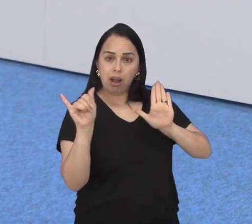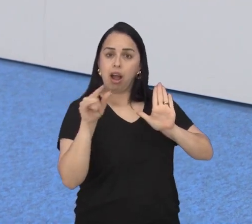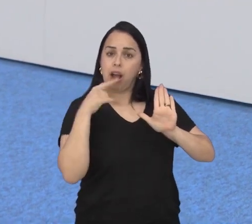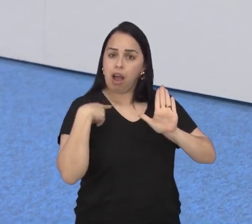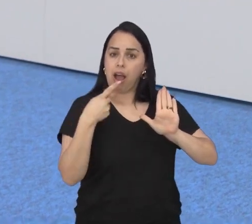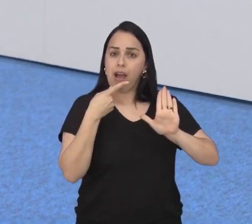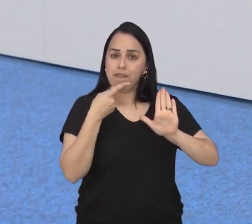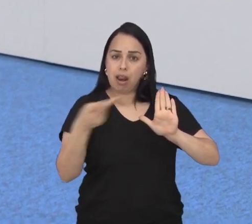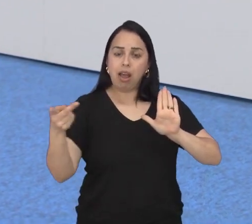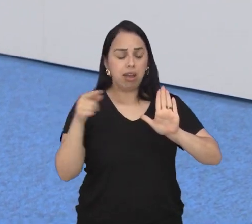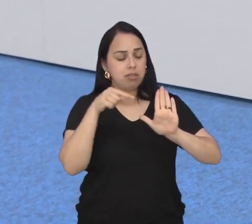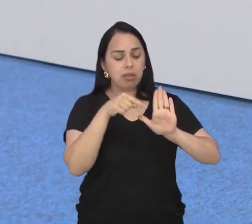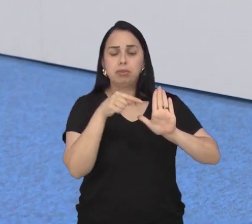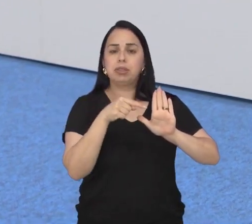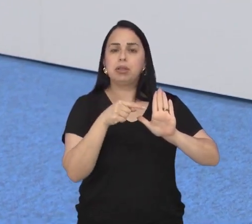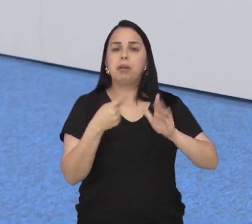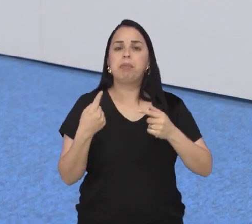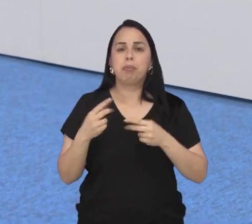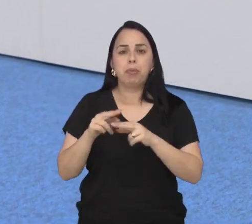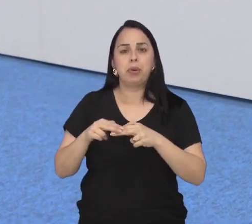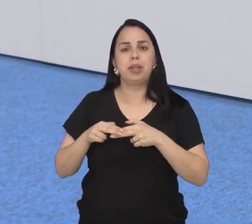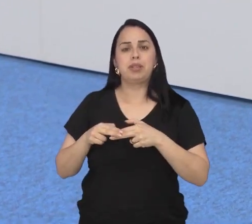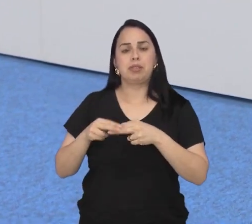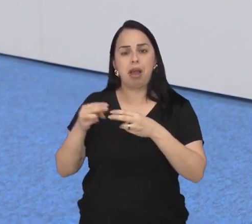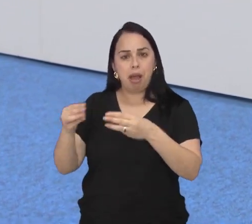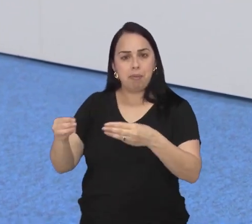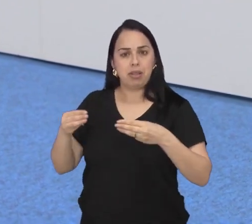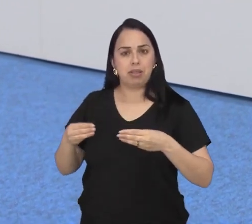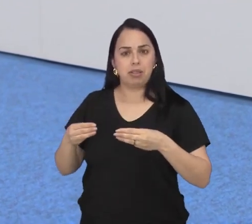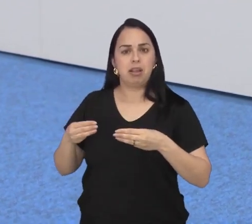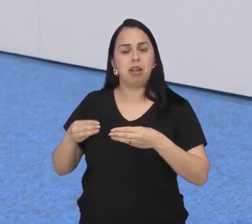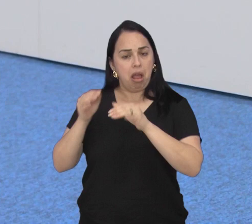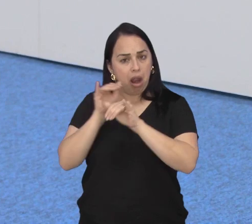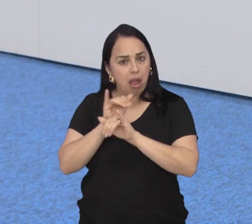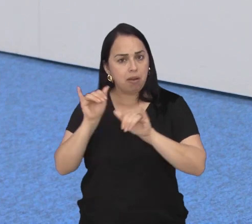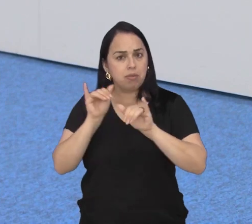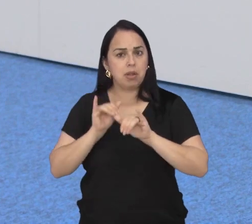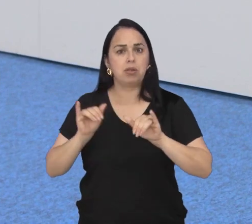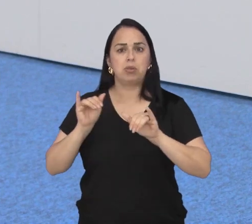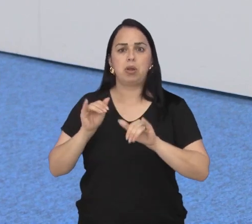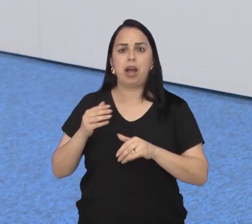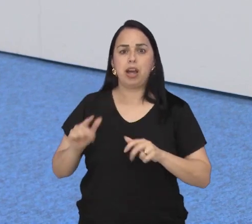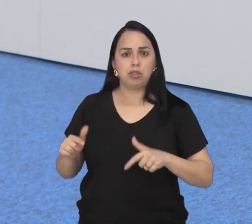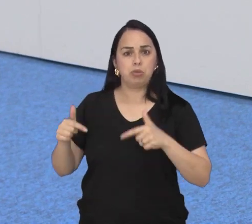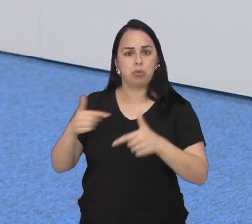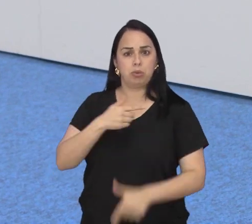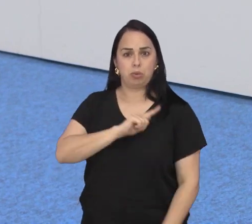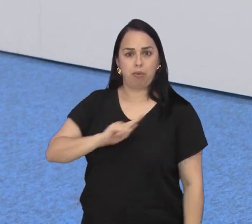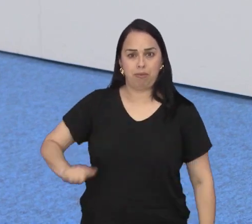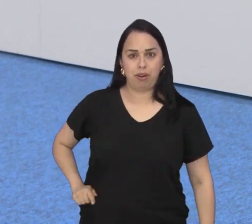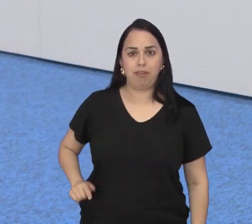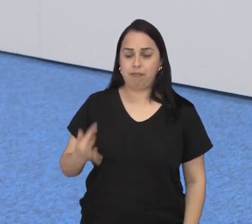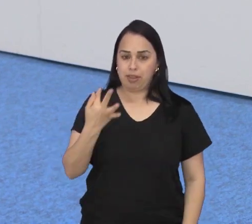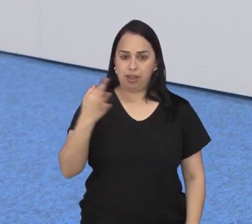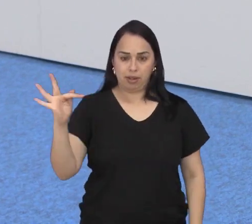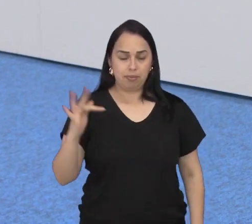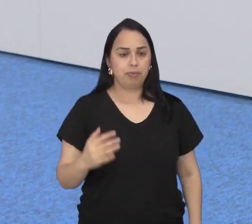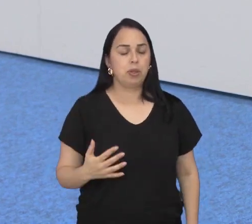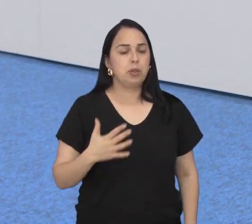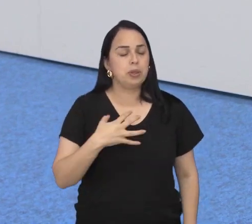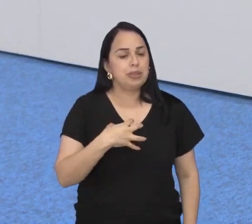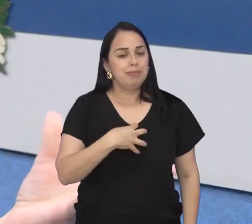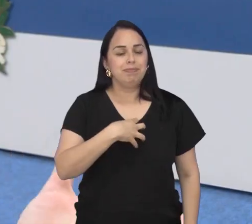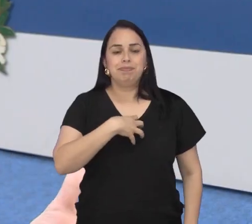essa lei, que essa lei pegue. Eu acho que o papel da ministra é divulgar, inclusive, as ações do governo federal,